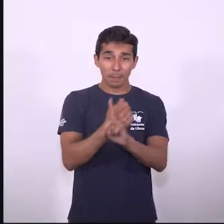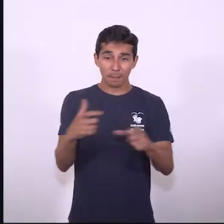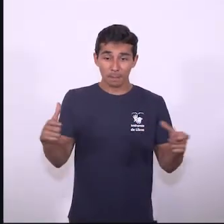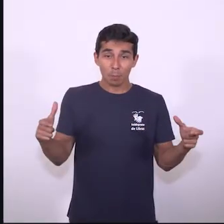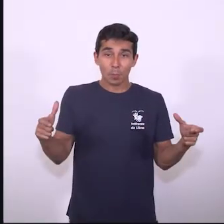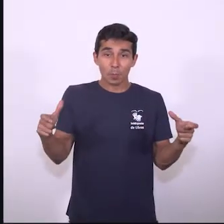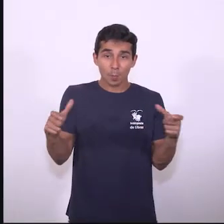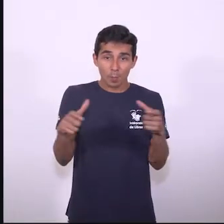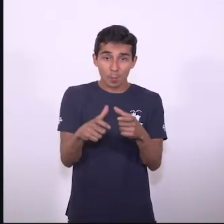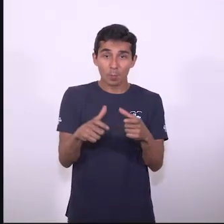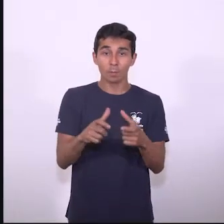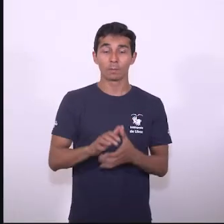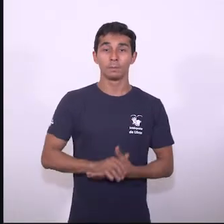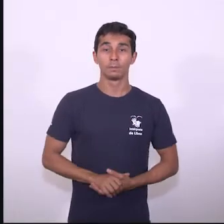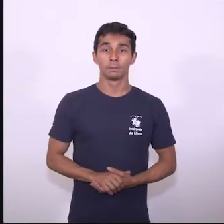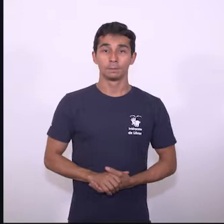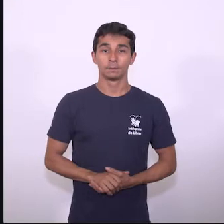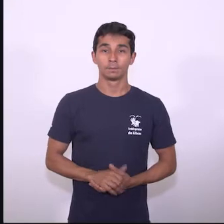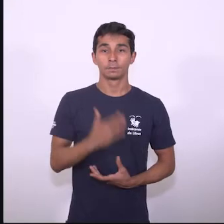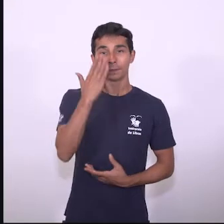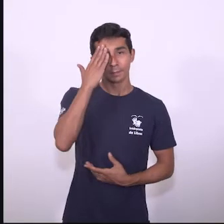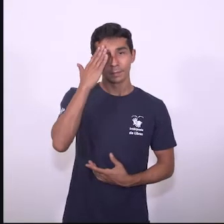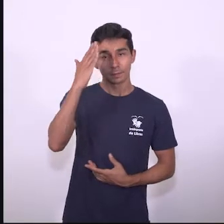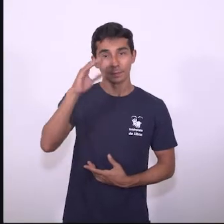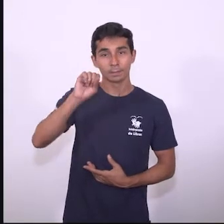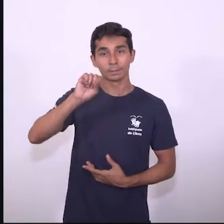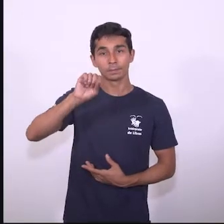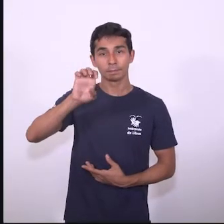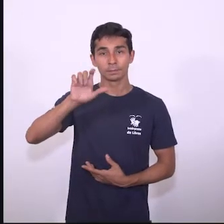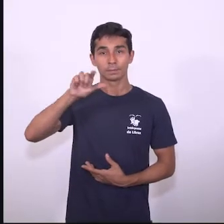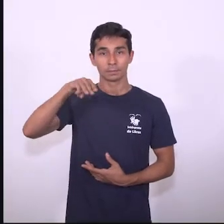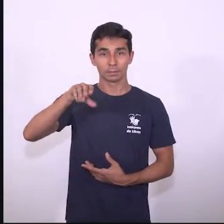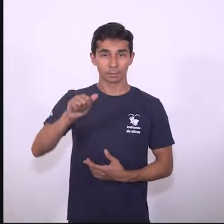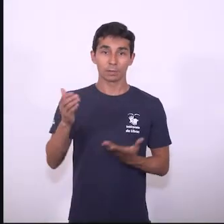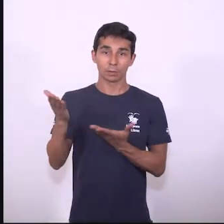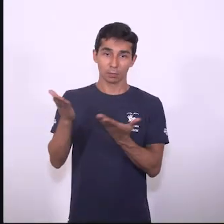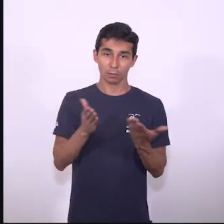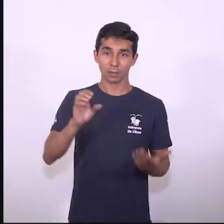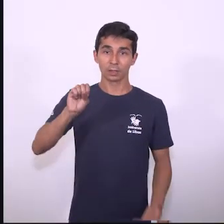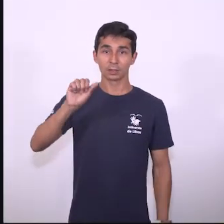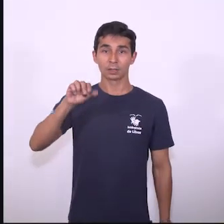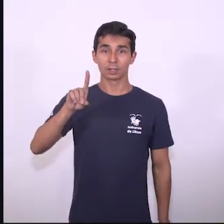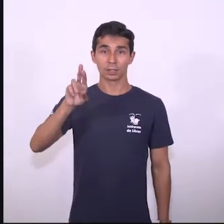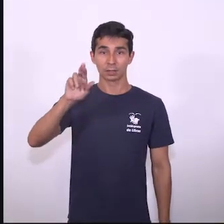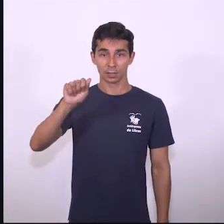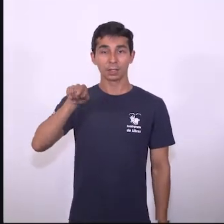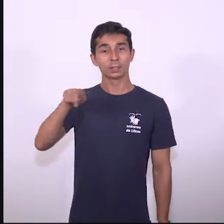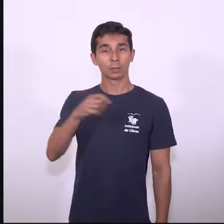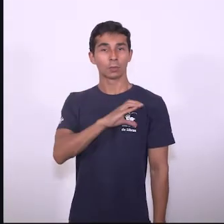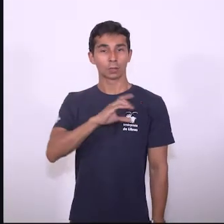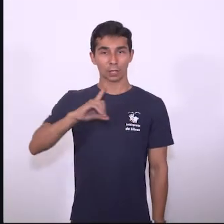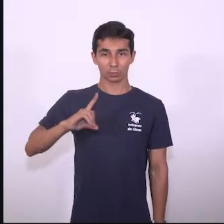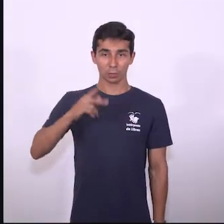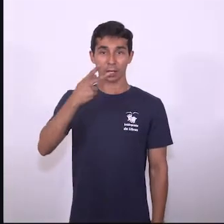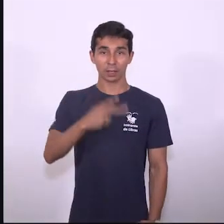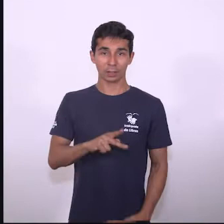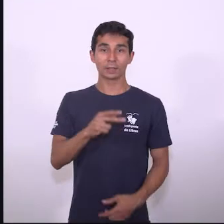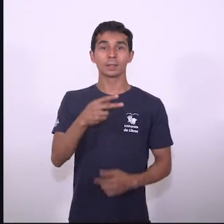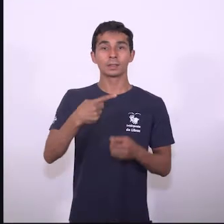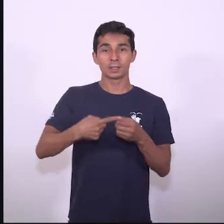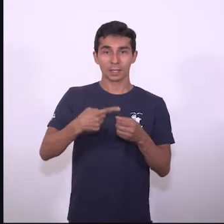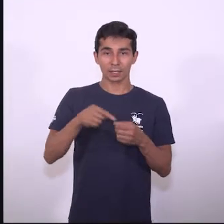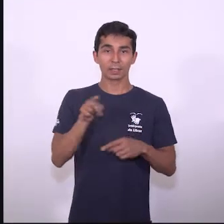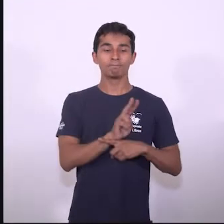Ok, obrigado, Selma. Vou passar então a palavra para a doutora Sandra, que é a coordenadora nossa de atenção básica do município, que vai